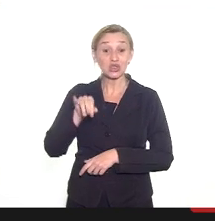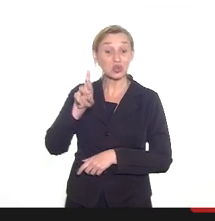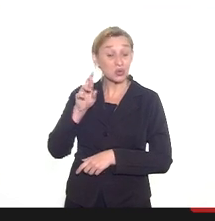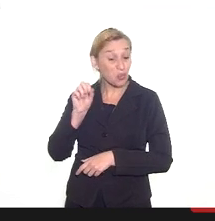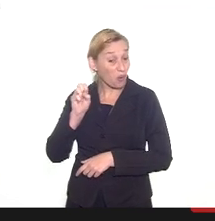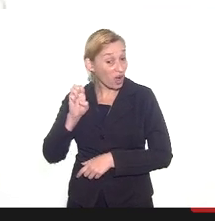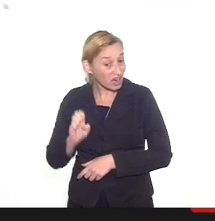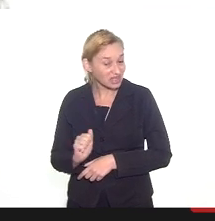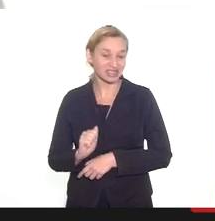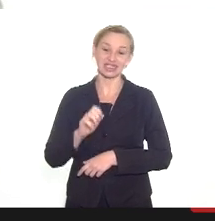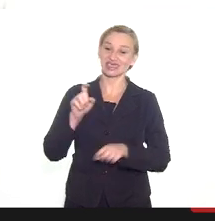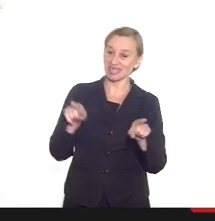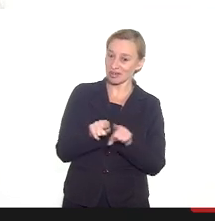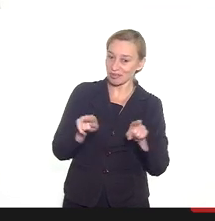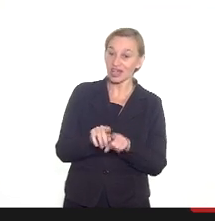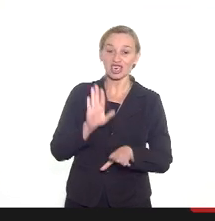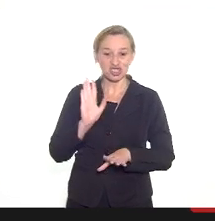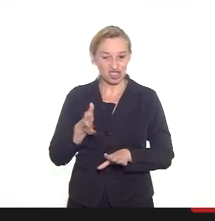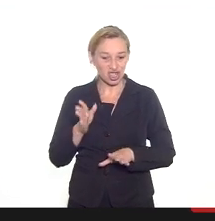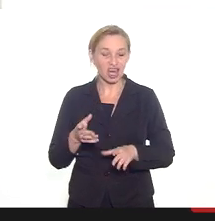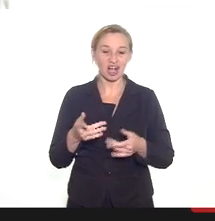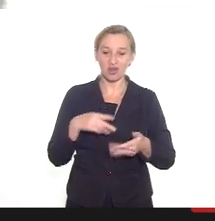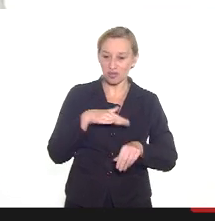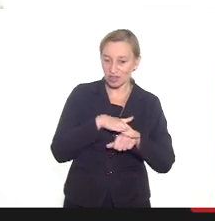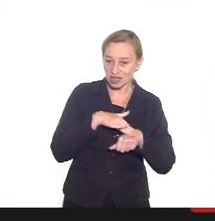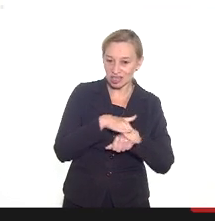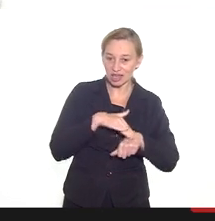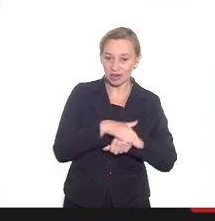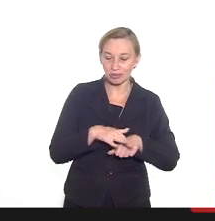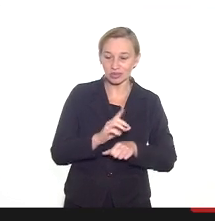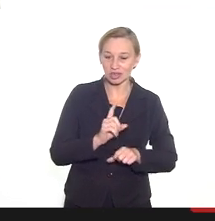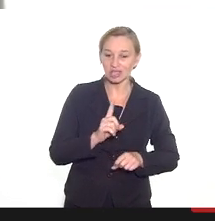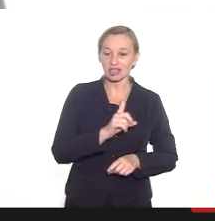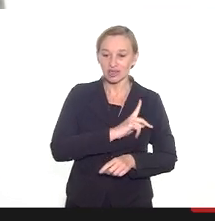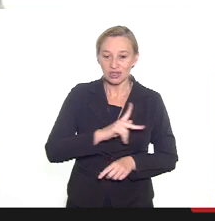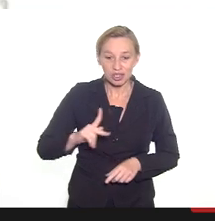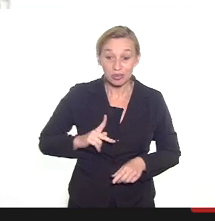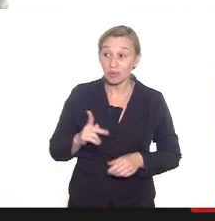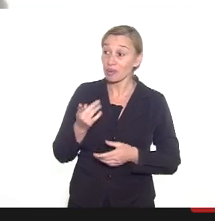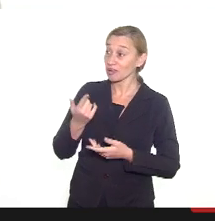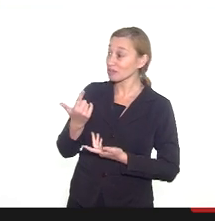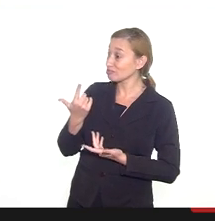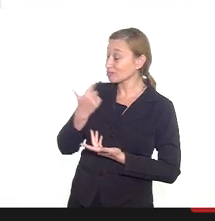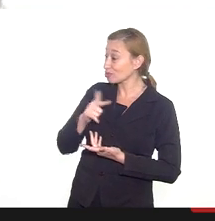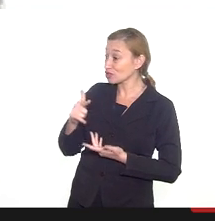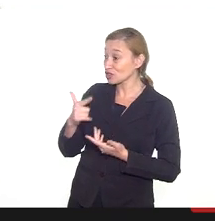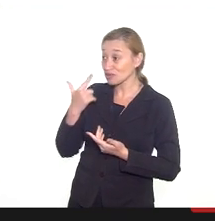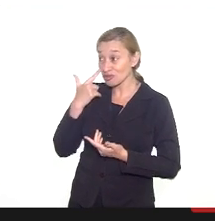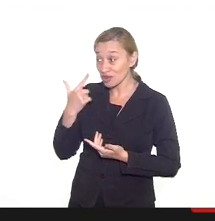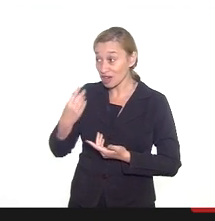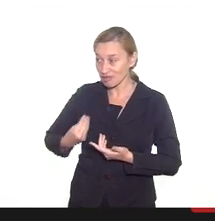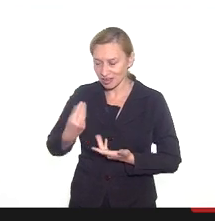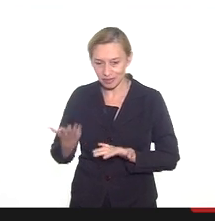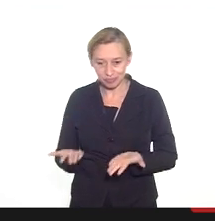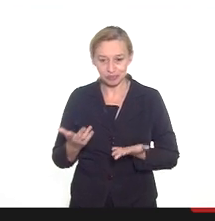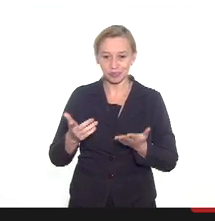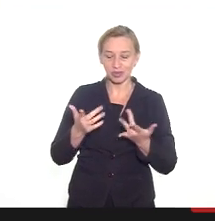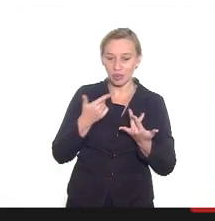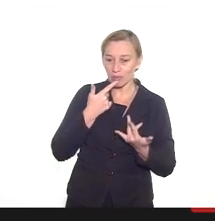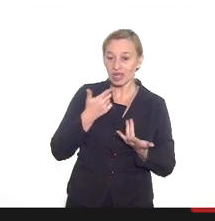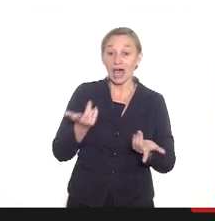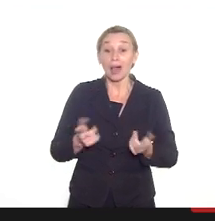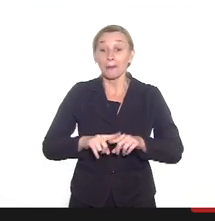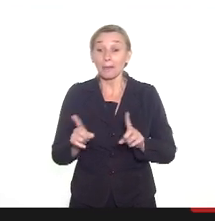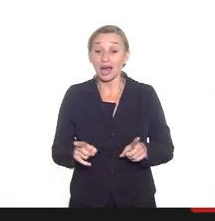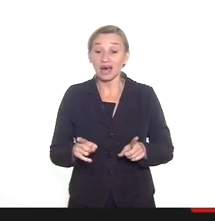já esteve em contato com a Defensoria, não tive a oportunidade de conhecê-la pessoalmente, e outras tantas que estão hoje aqui presentes.